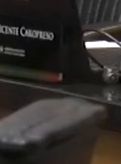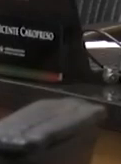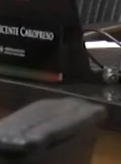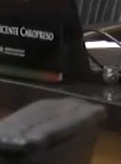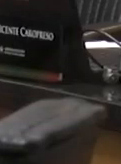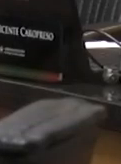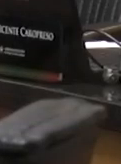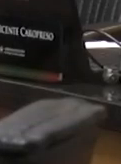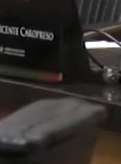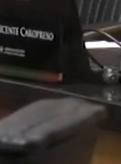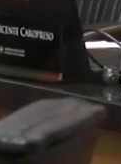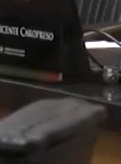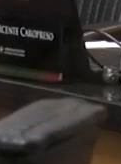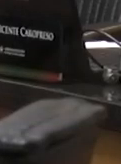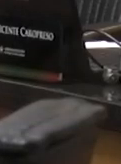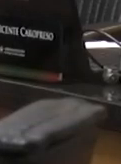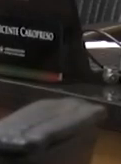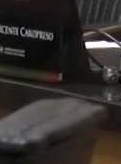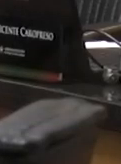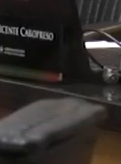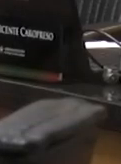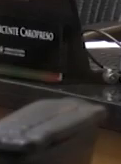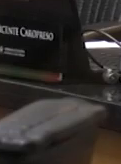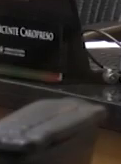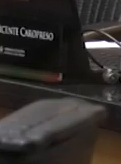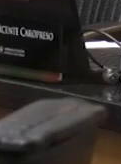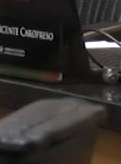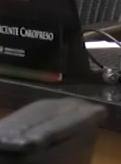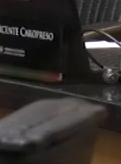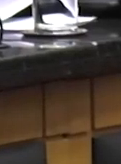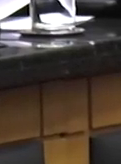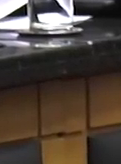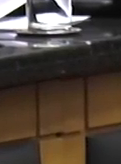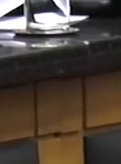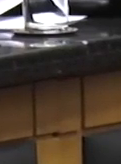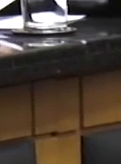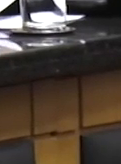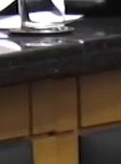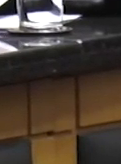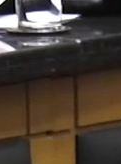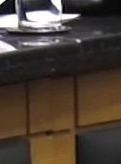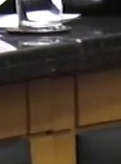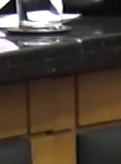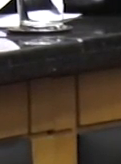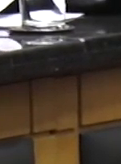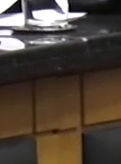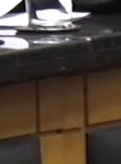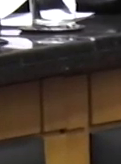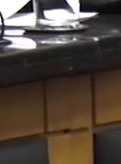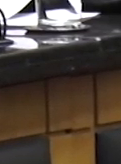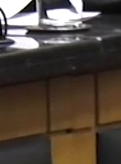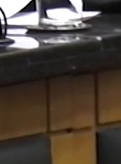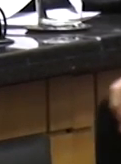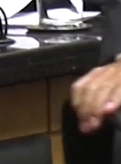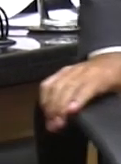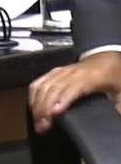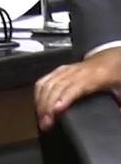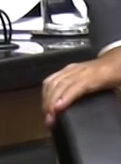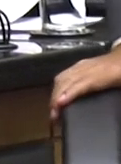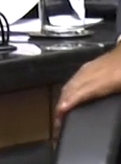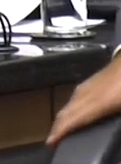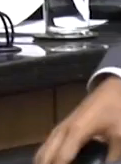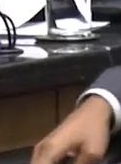sobre as dificuldades financeiras da Escola Helen Keller de Adestramento de Cães Guias utilizados por